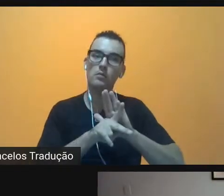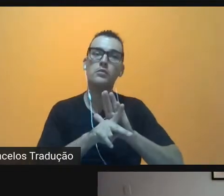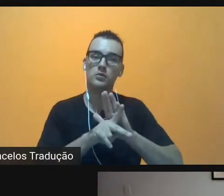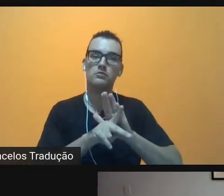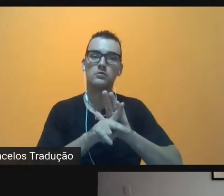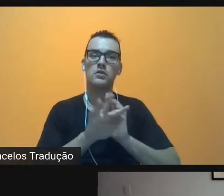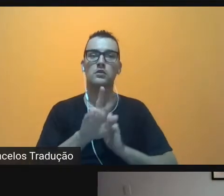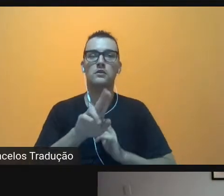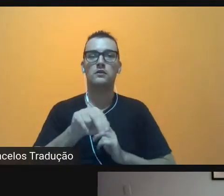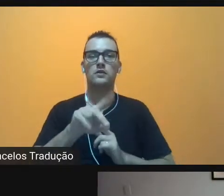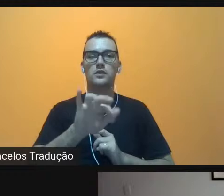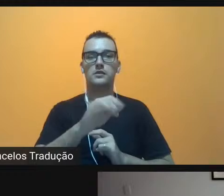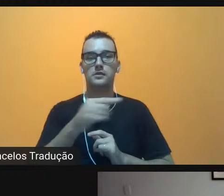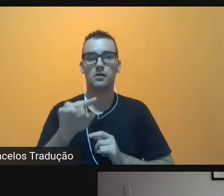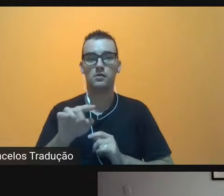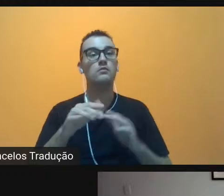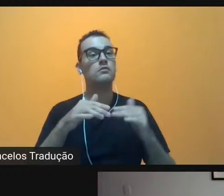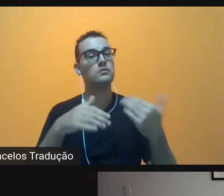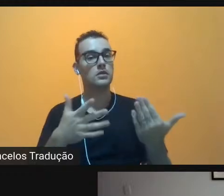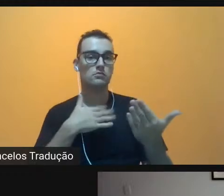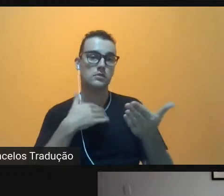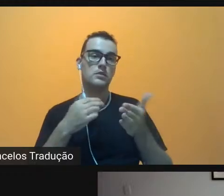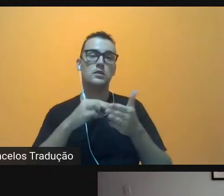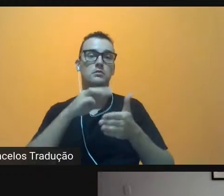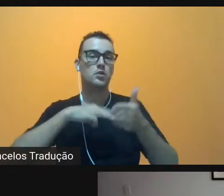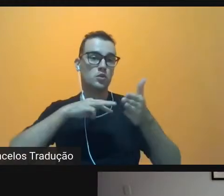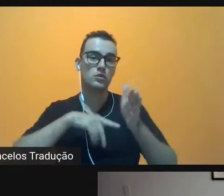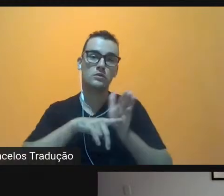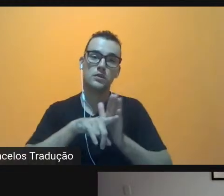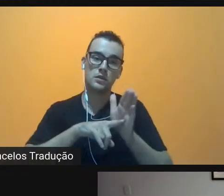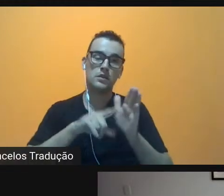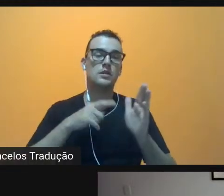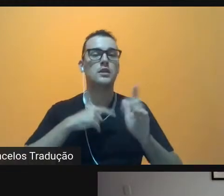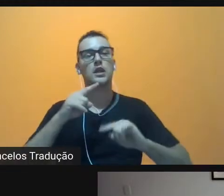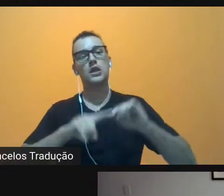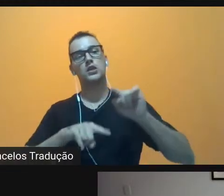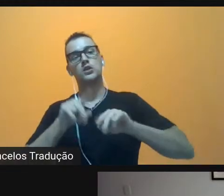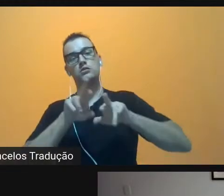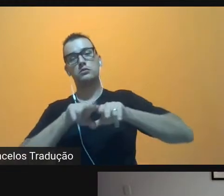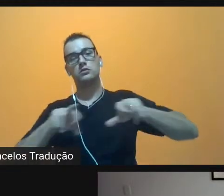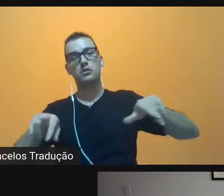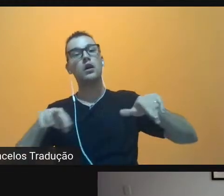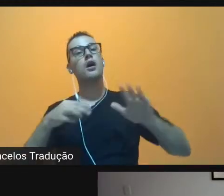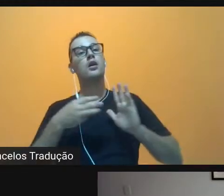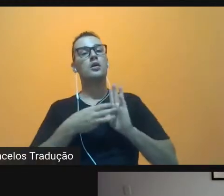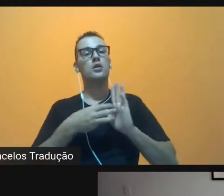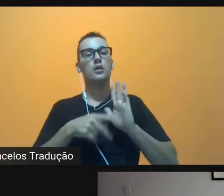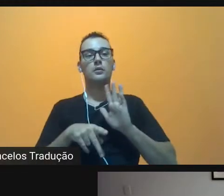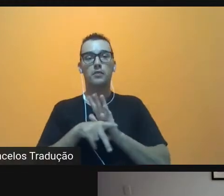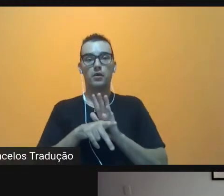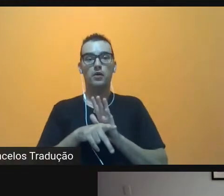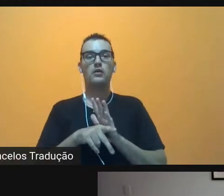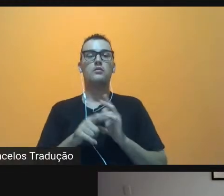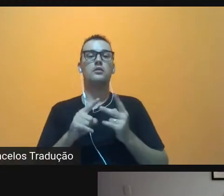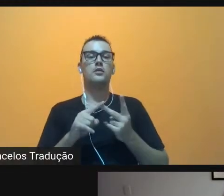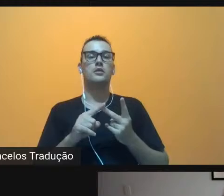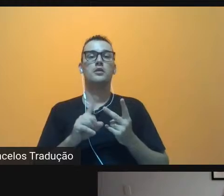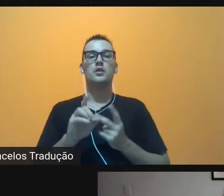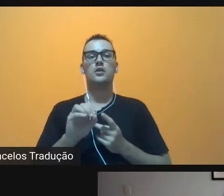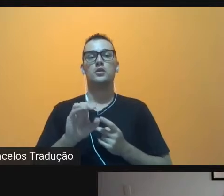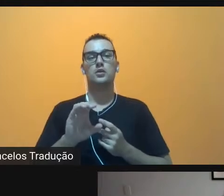minha metodologia de pesquisa. Então, eu utilizei instrumentos como os formulários do Google